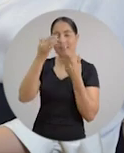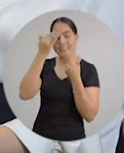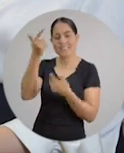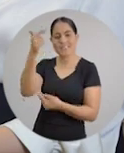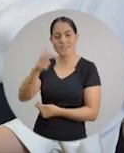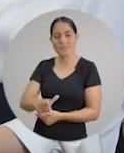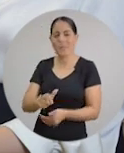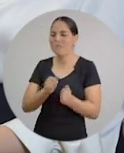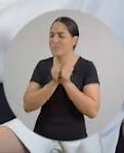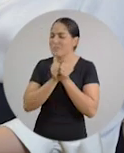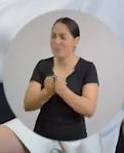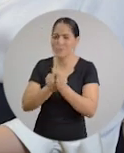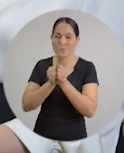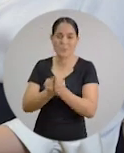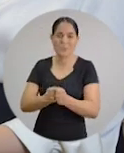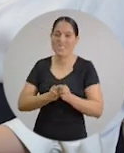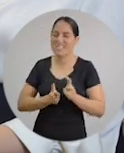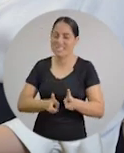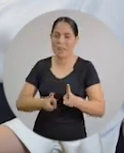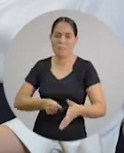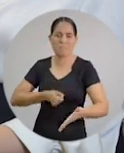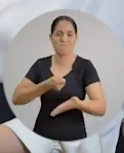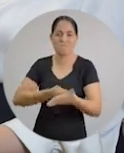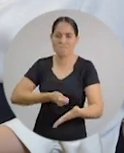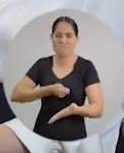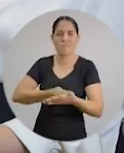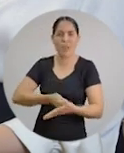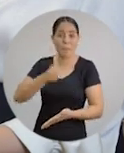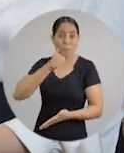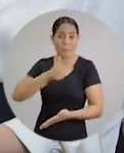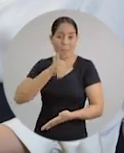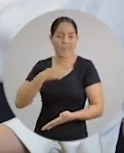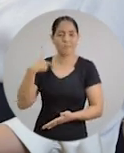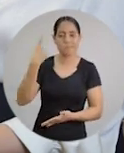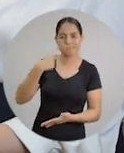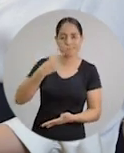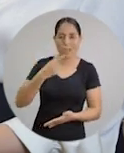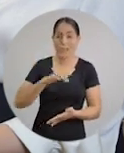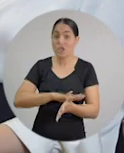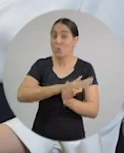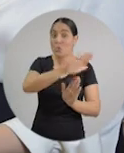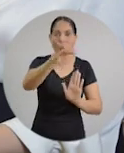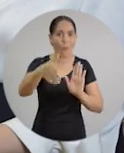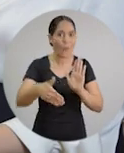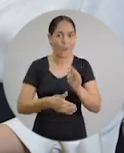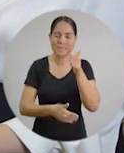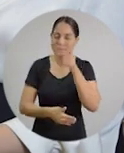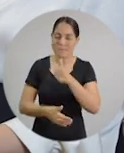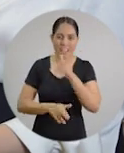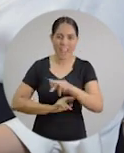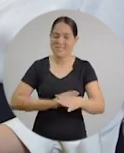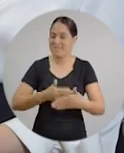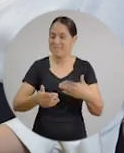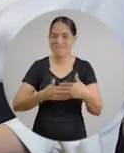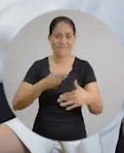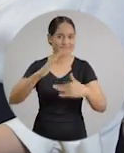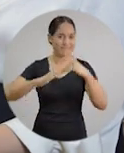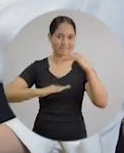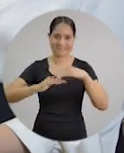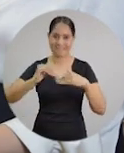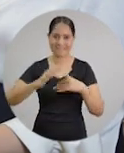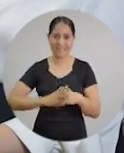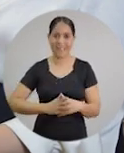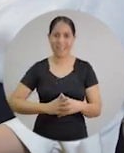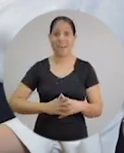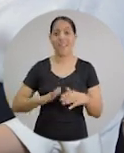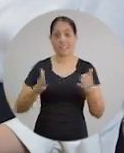também agradecer mais uma vez por estar sempre lutando pelas mulheres, advogadas e todas as outras que optaram aí por